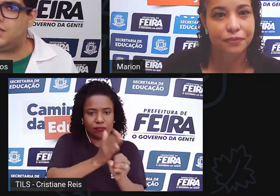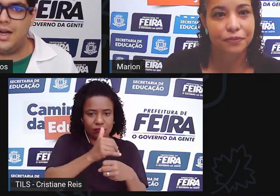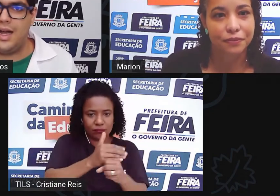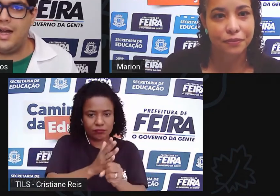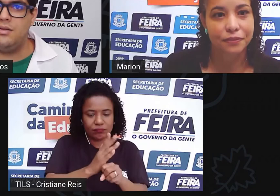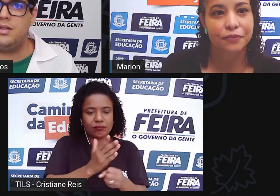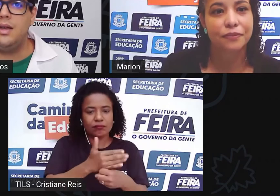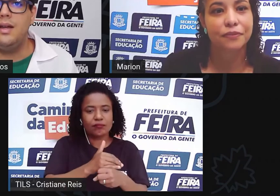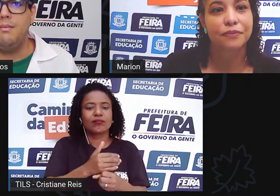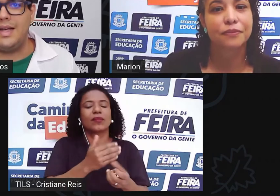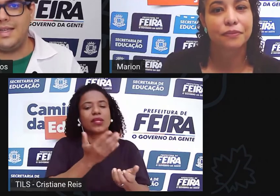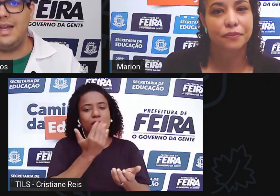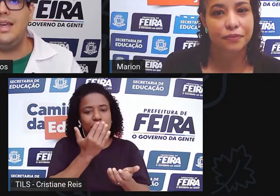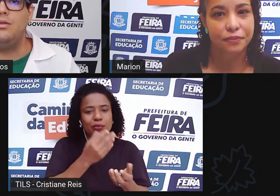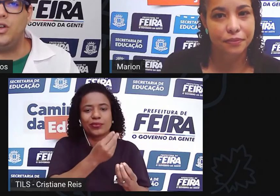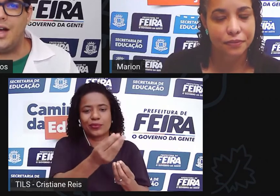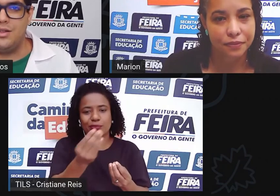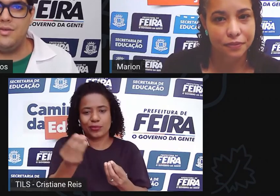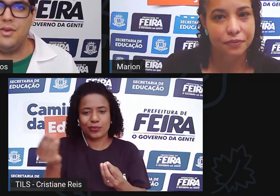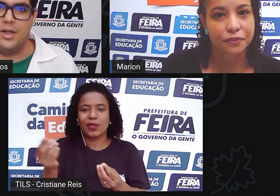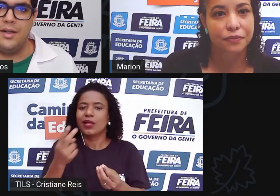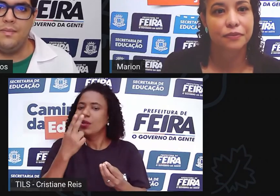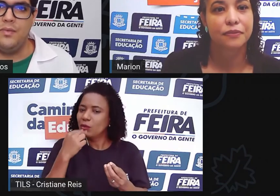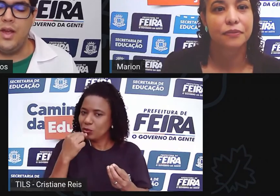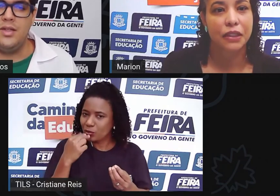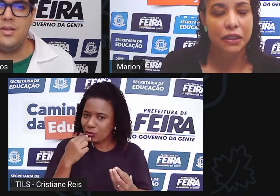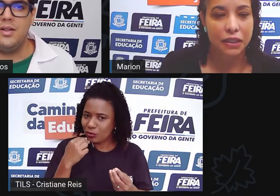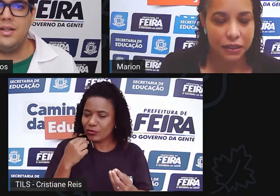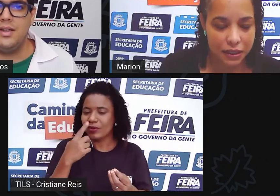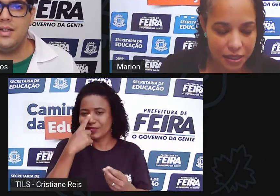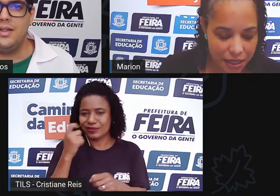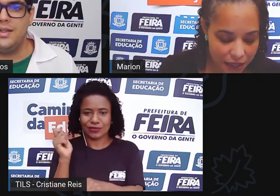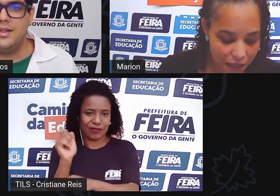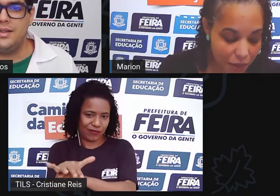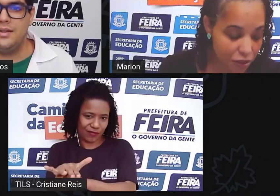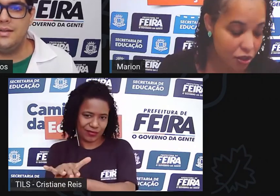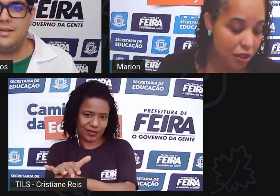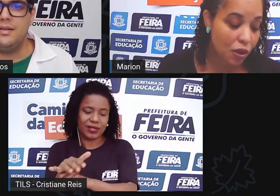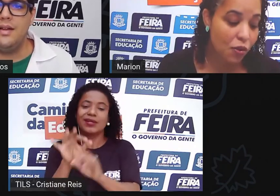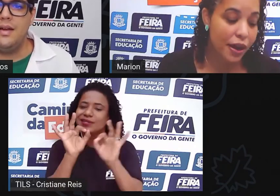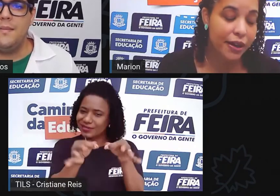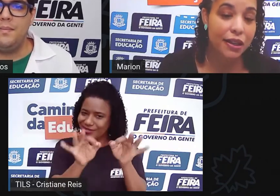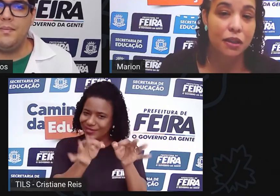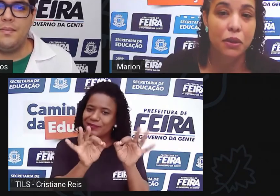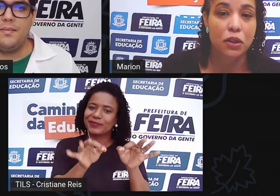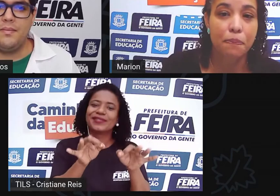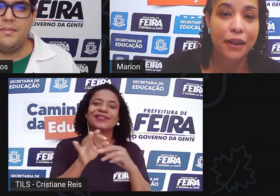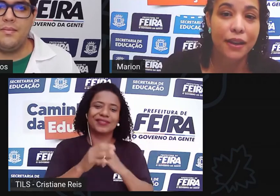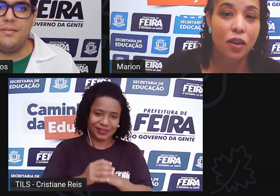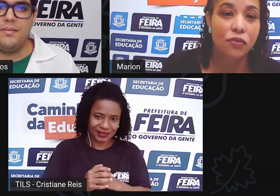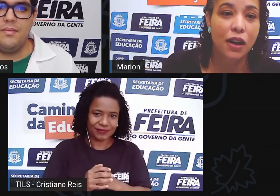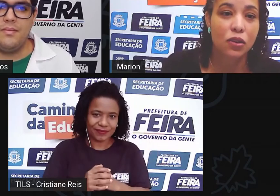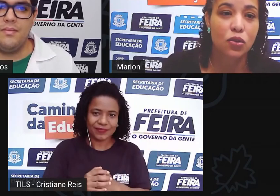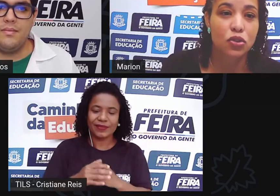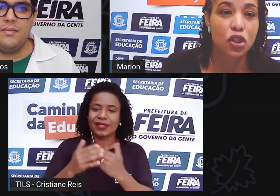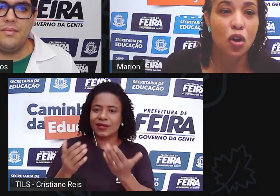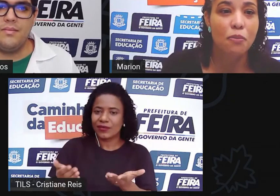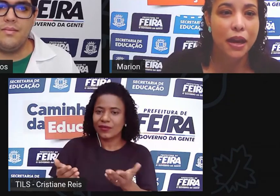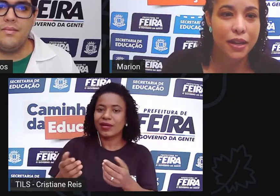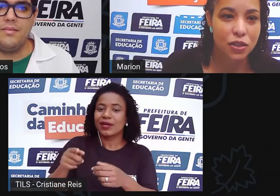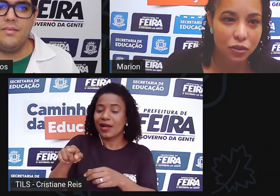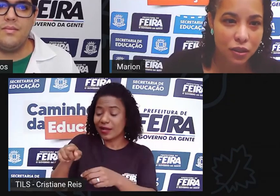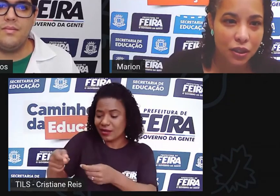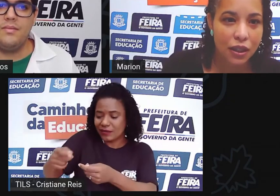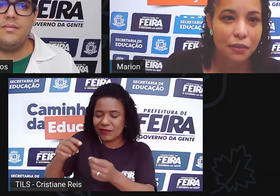estão estragados, mas seriam jogados fora, não é isso? Exatamente. Então, é aquele alimento que perdeu o valor de